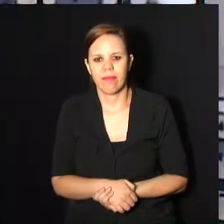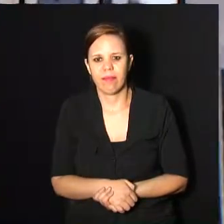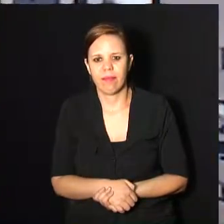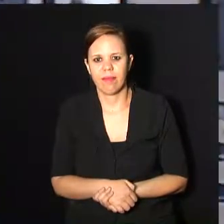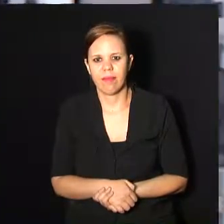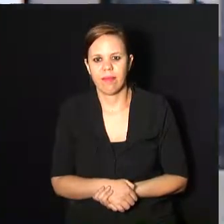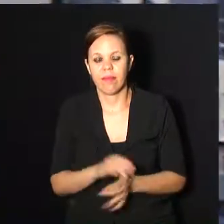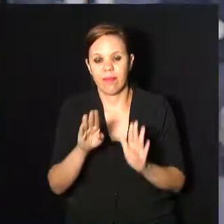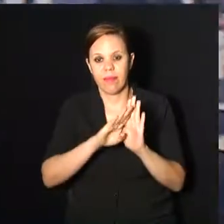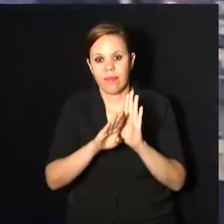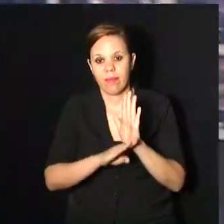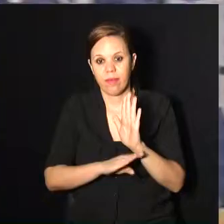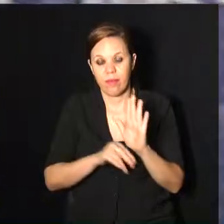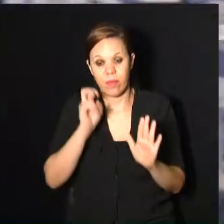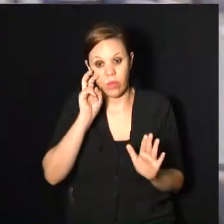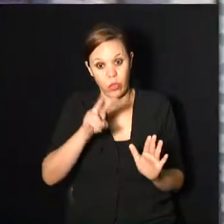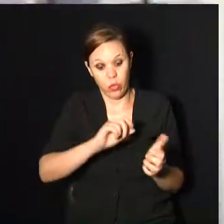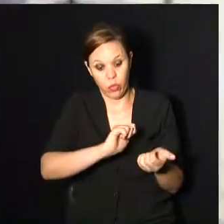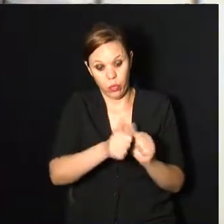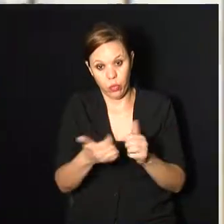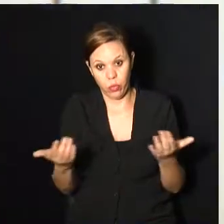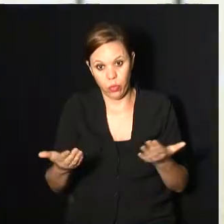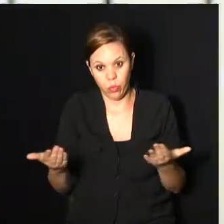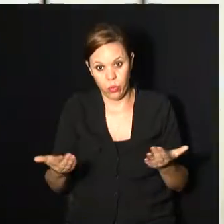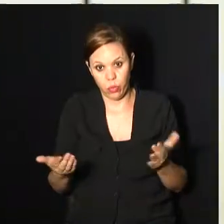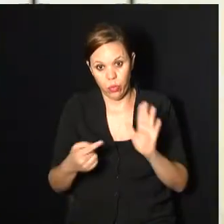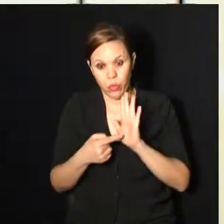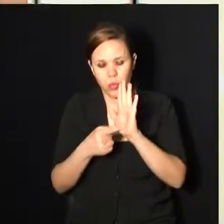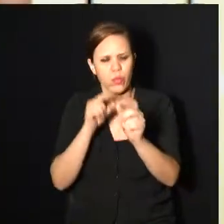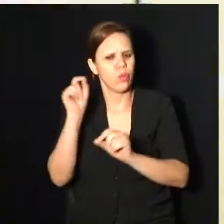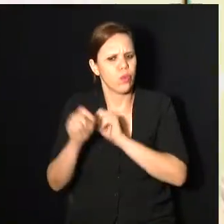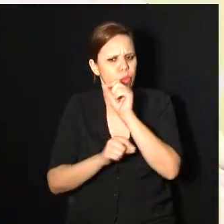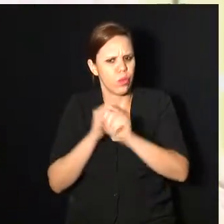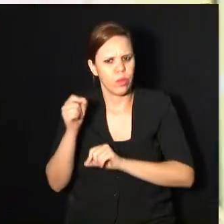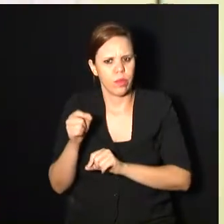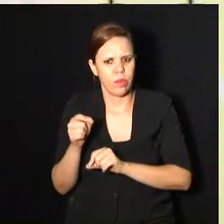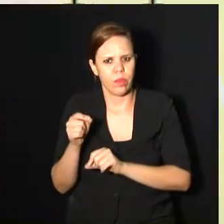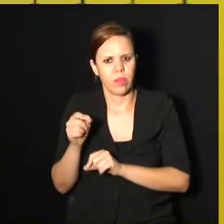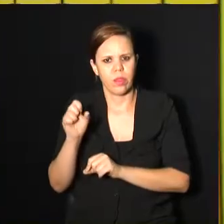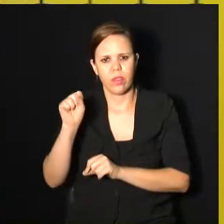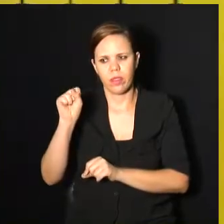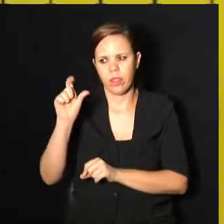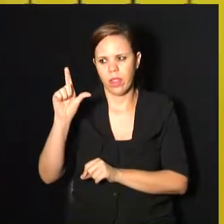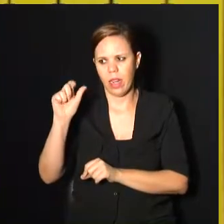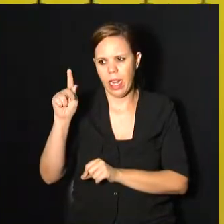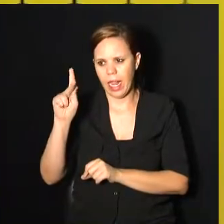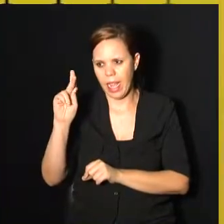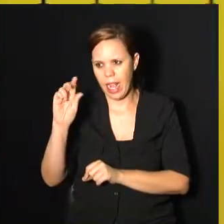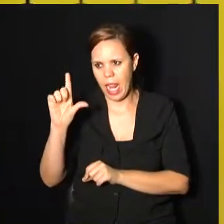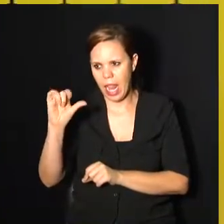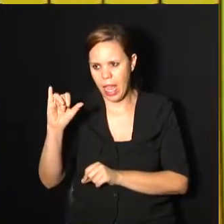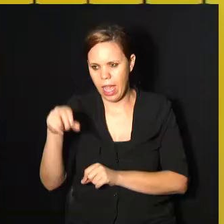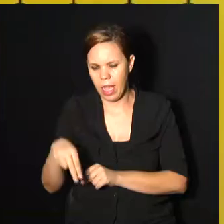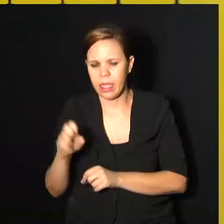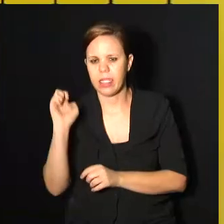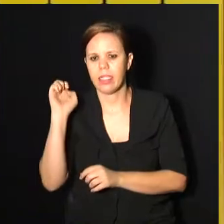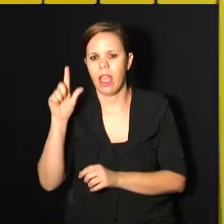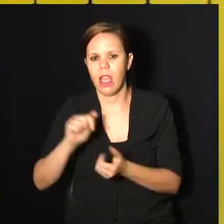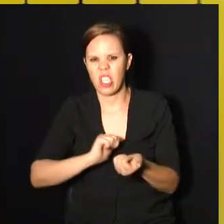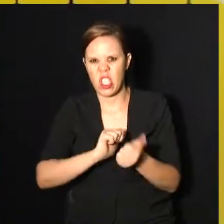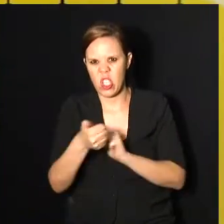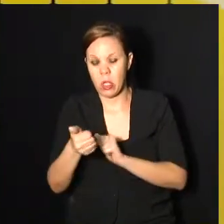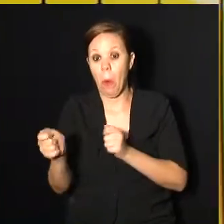O quadro Olha o Esporte aí de hoje vai mostrar o slackline, um esporte que exige